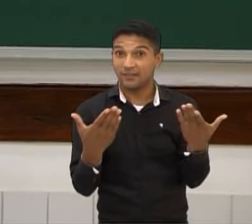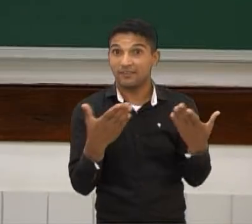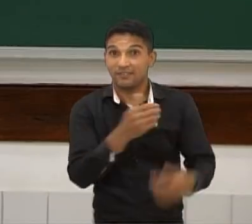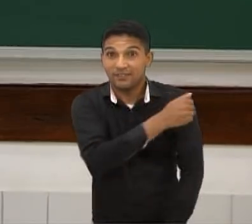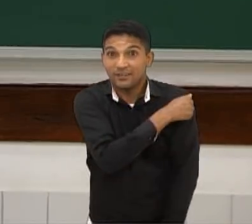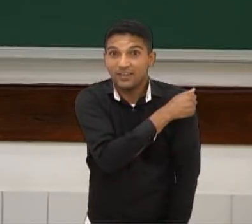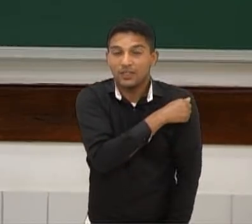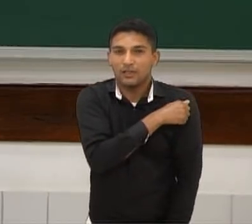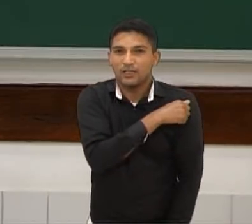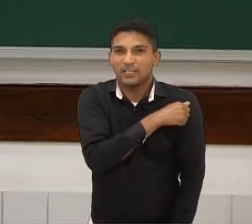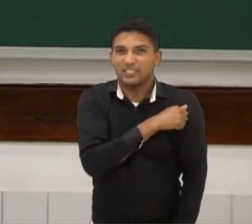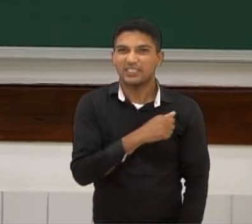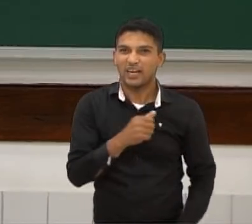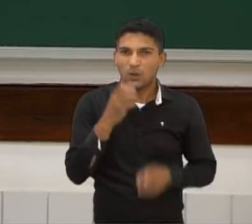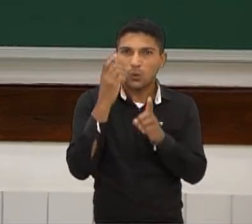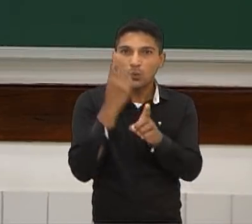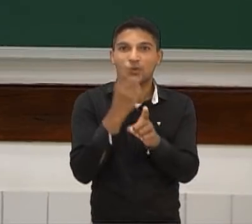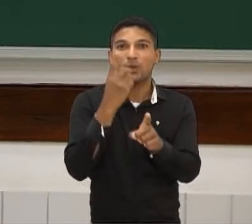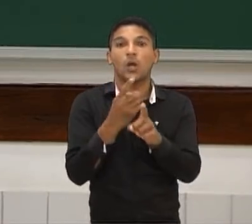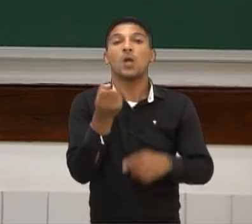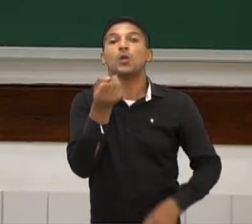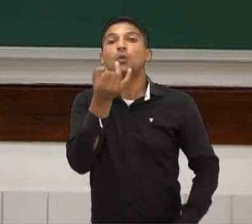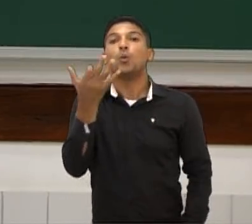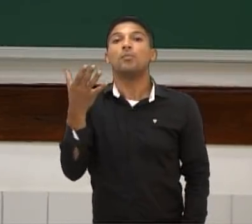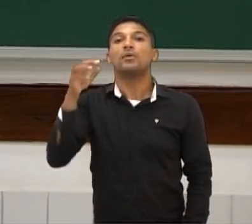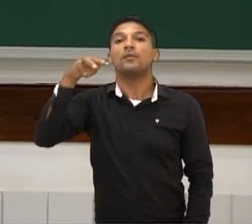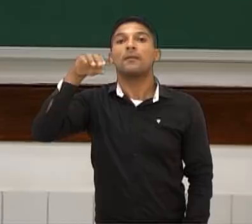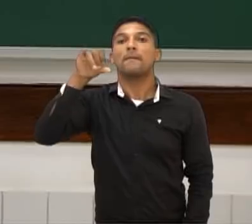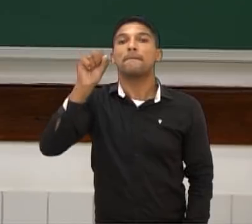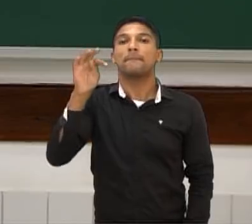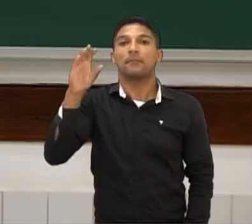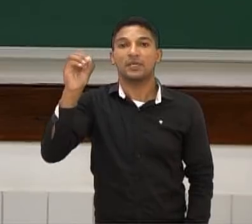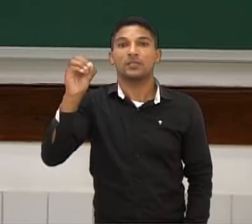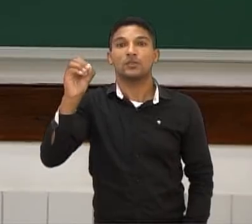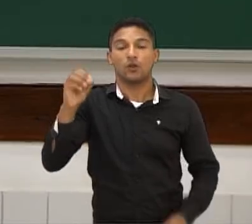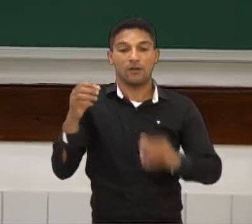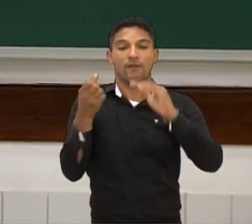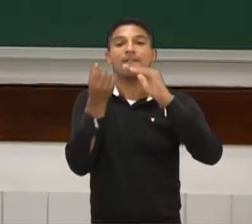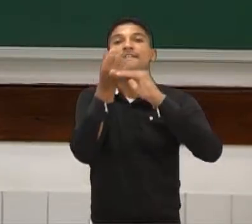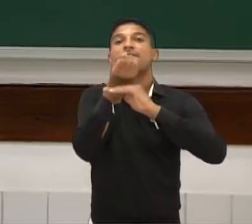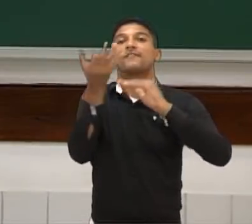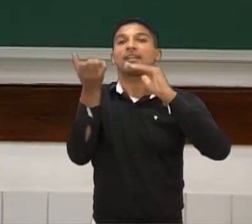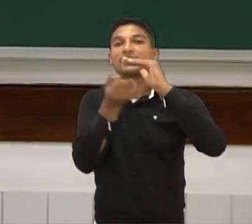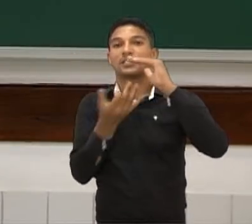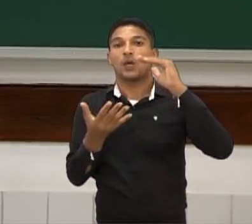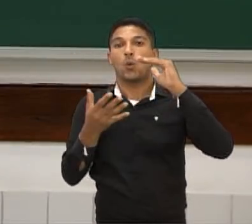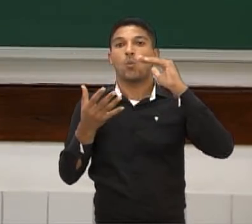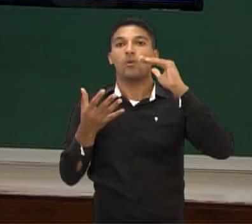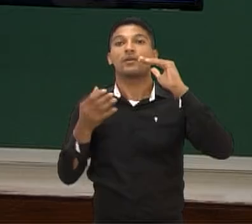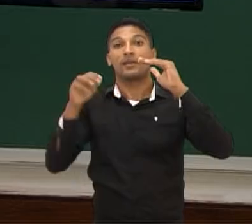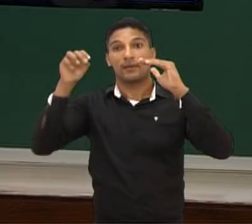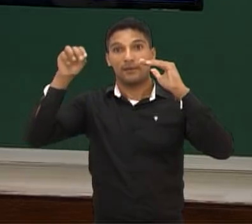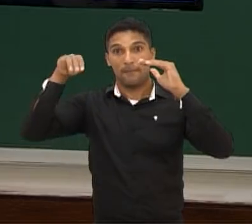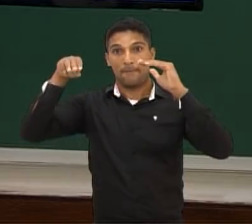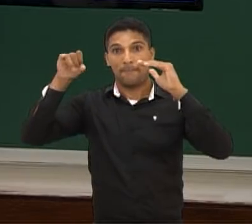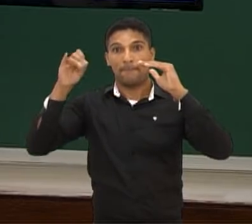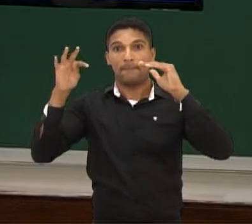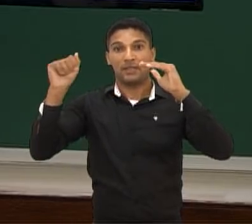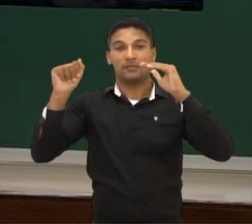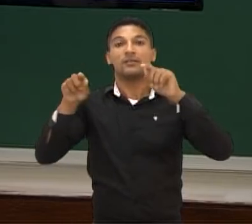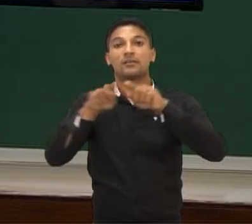pessoal? Verificaram qual que é o número misto, a fração mista, né? Assim, ou então a nossa fração imprópria? Vamos lá? Então,